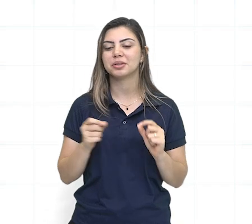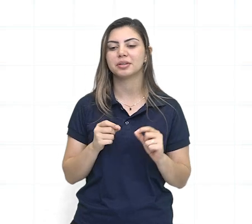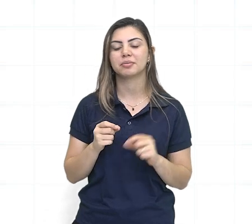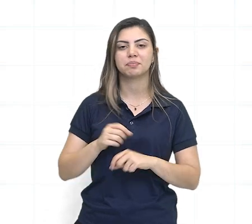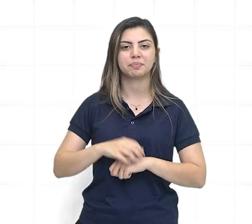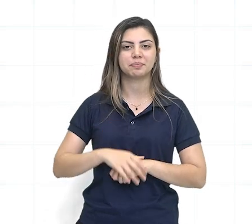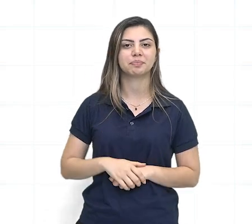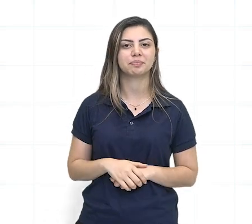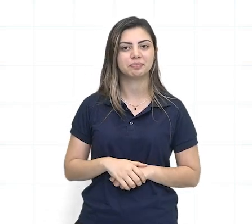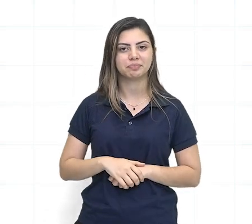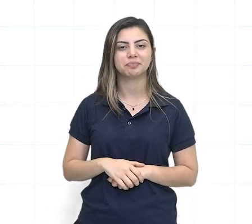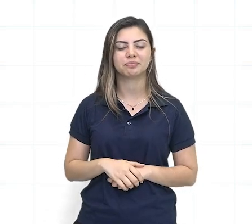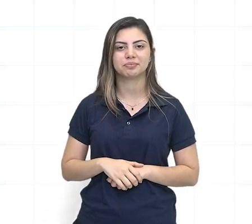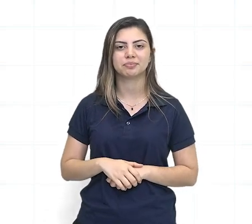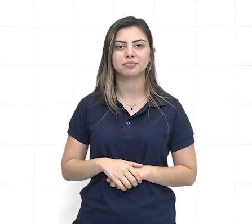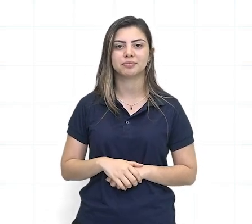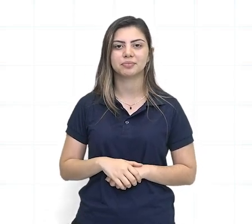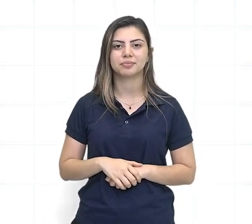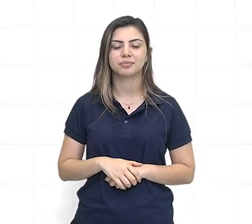indícios, né,